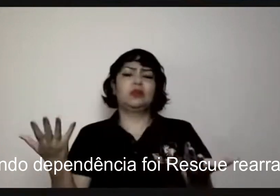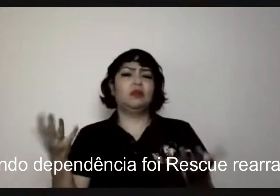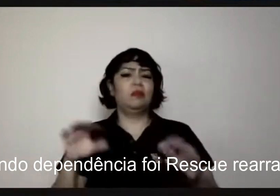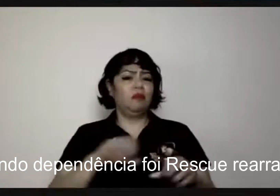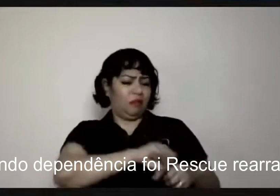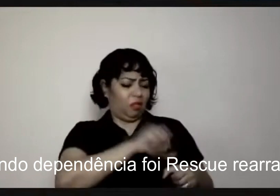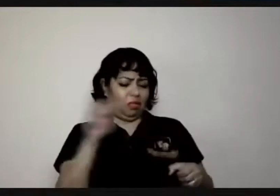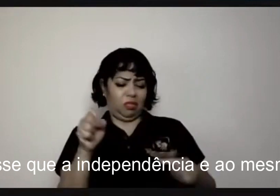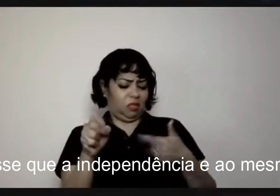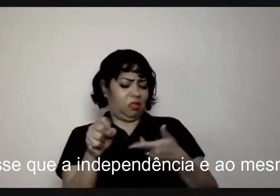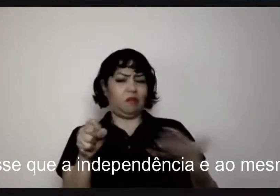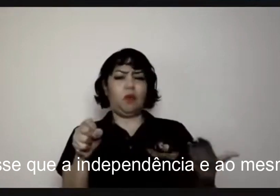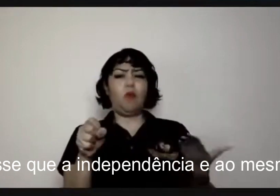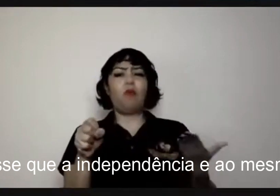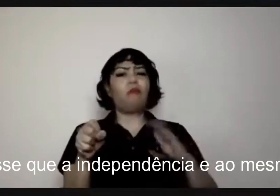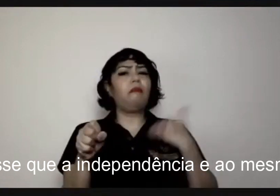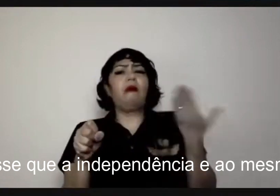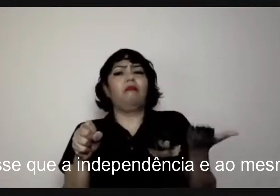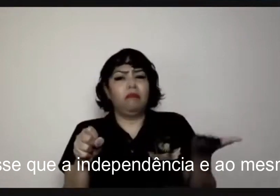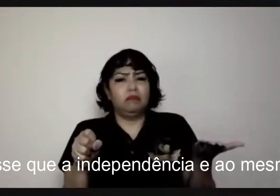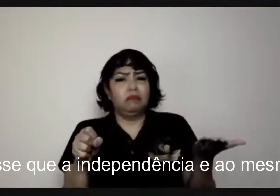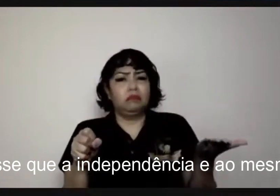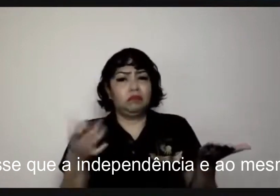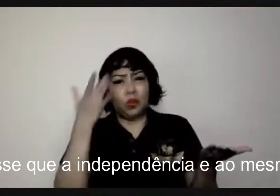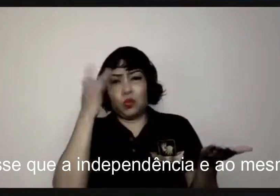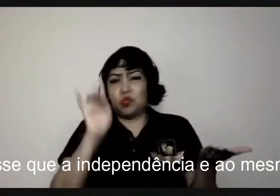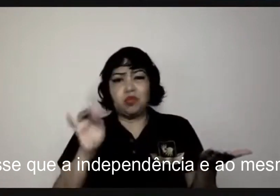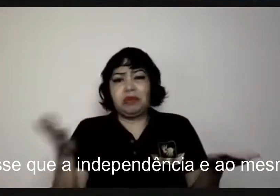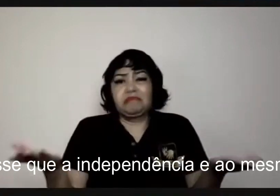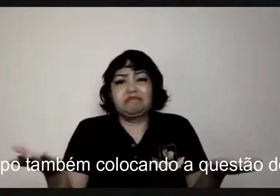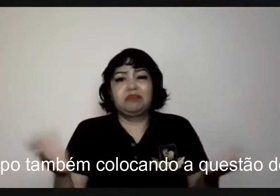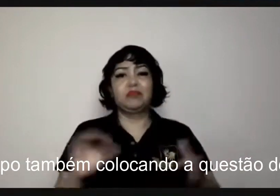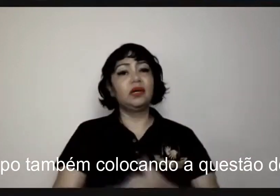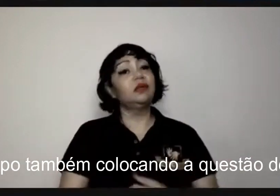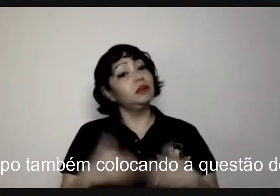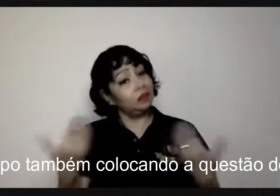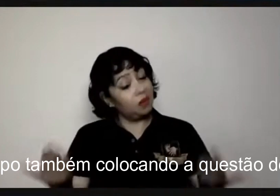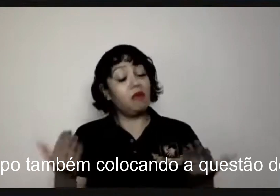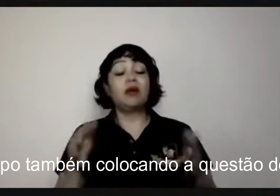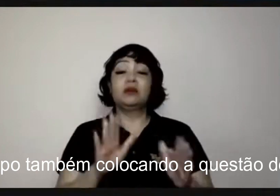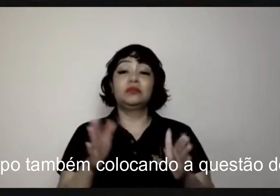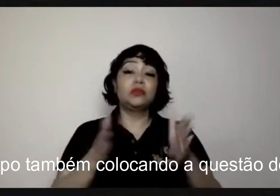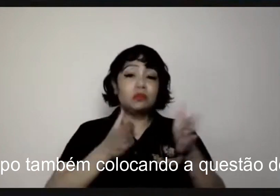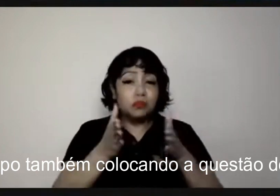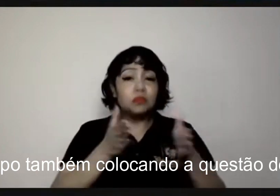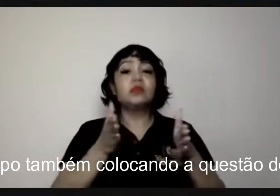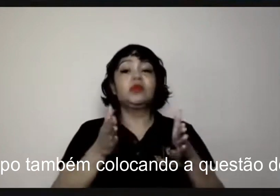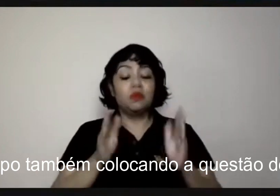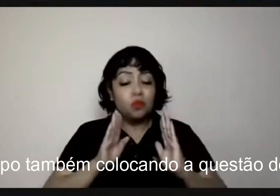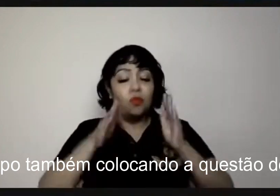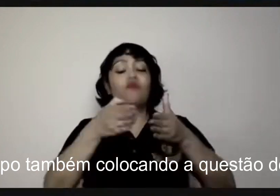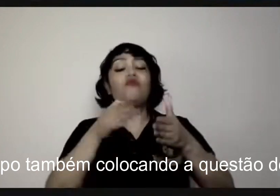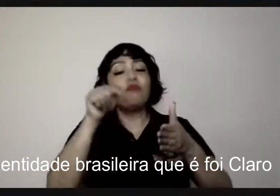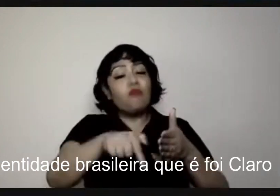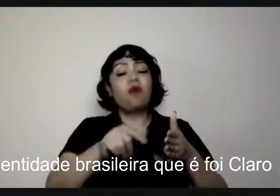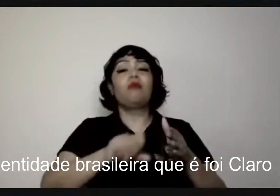que rearranjo foi esse, né? Que é a independência, e ao mesmo tempo também colocando a